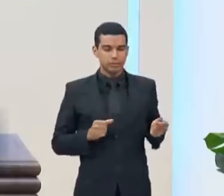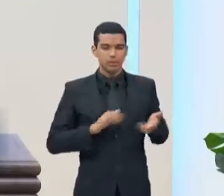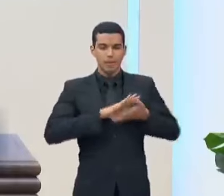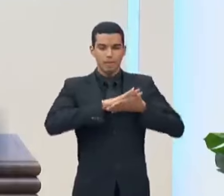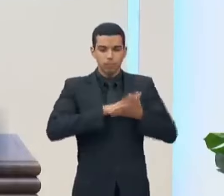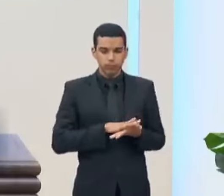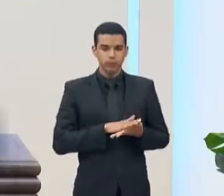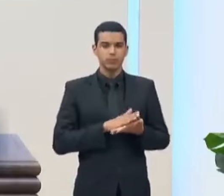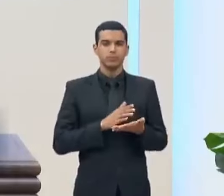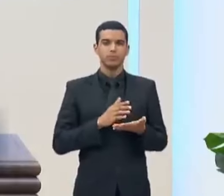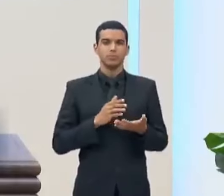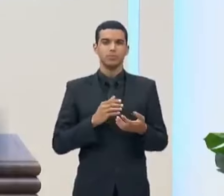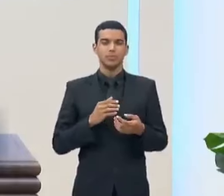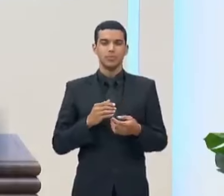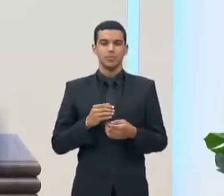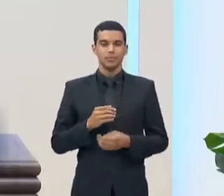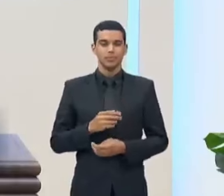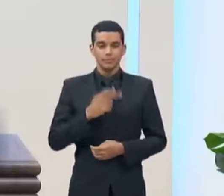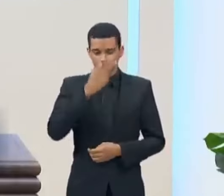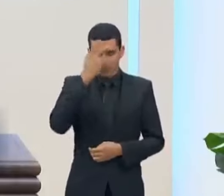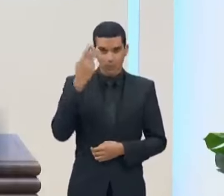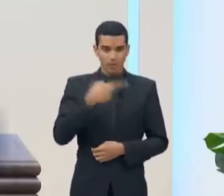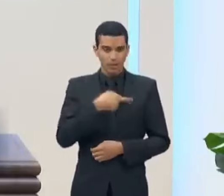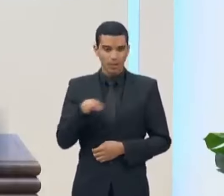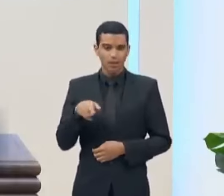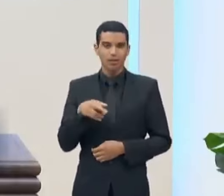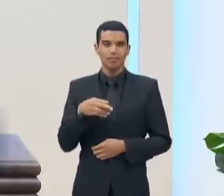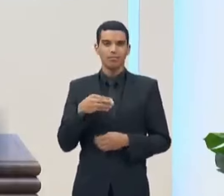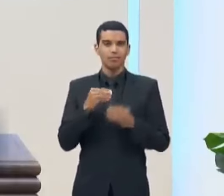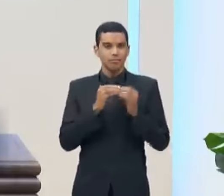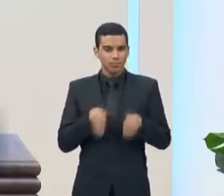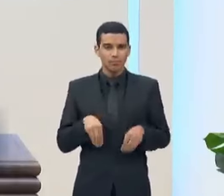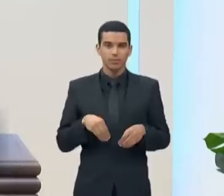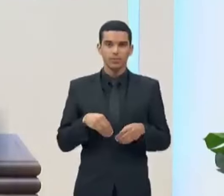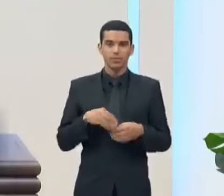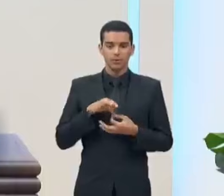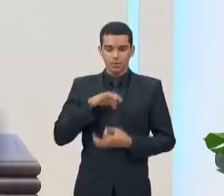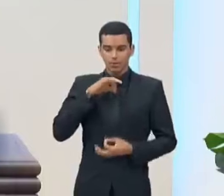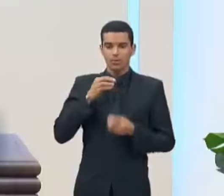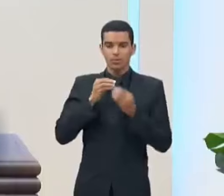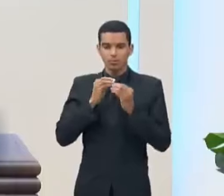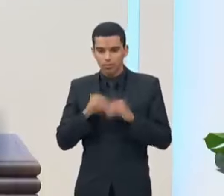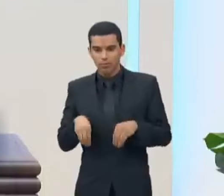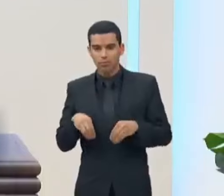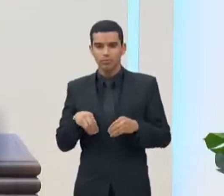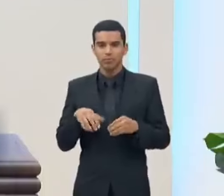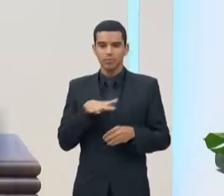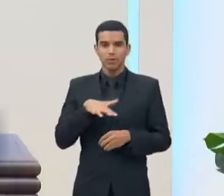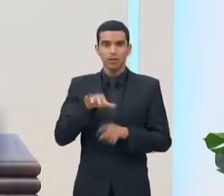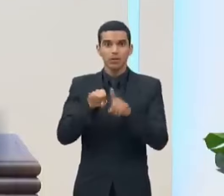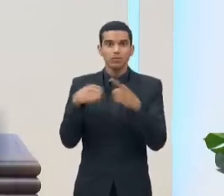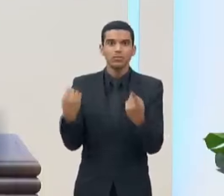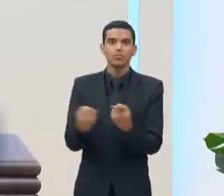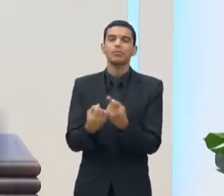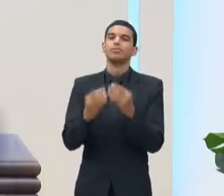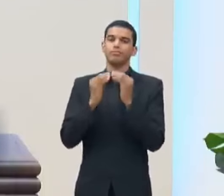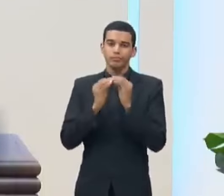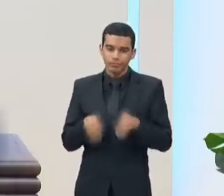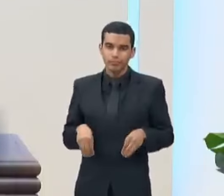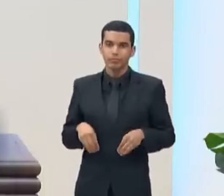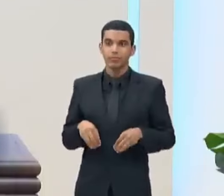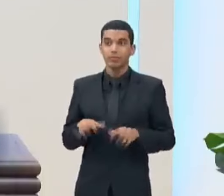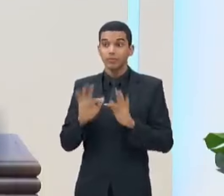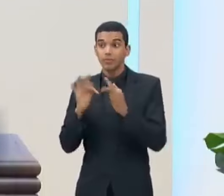destruída religiosamente, destruída espiritualmente, destruída no aspecto social,